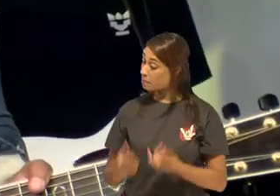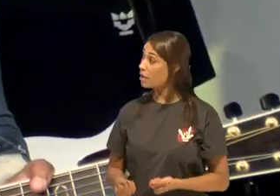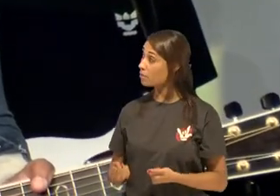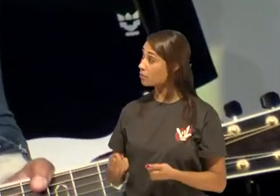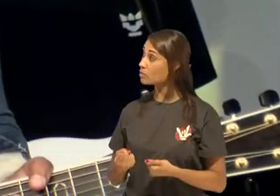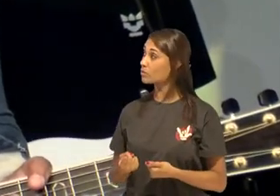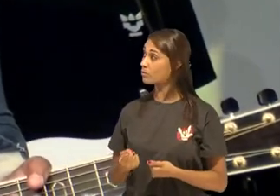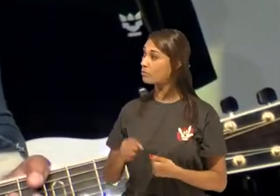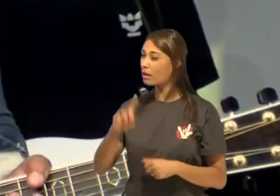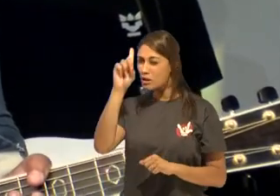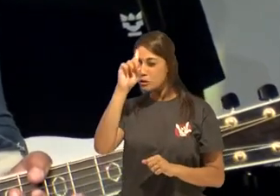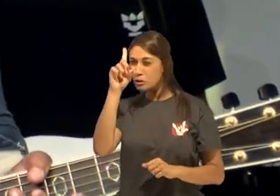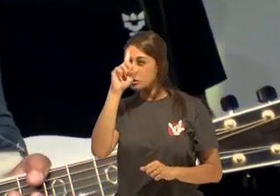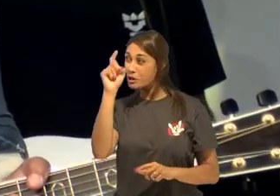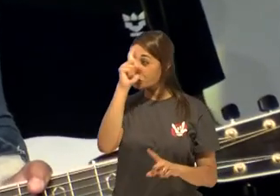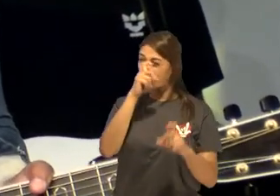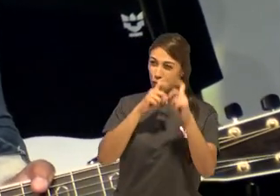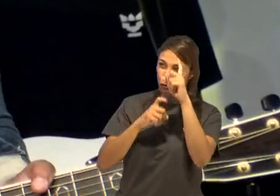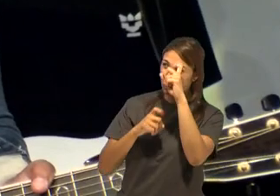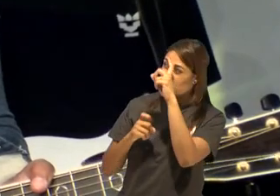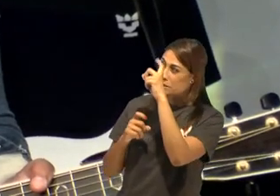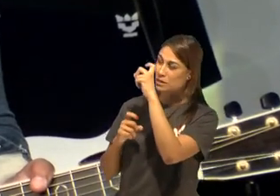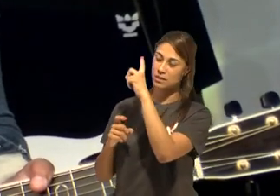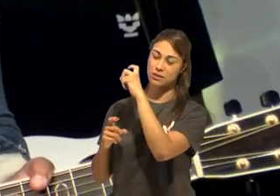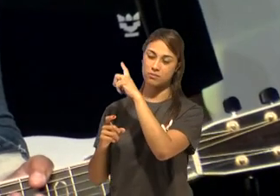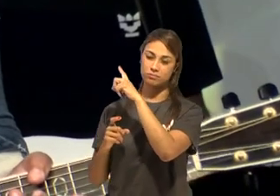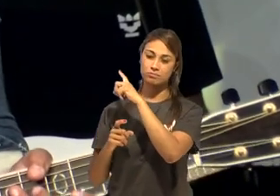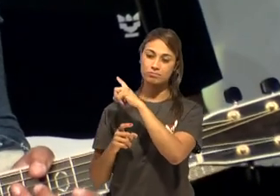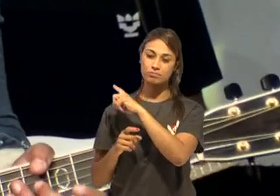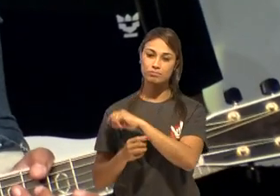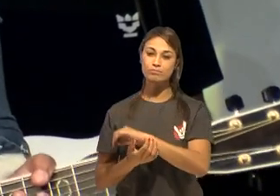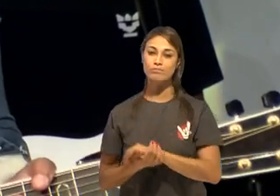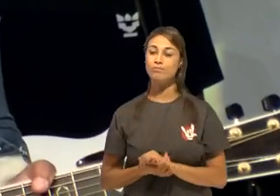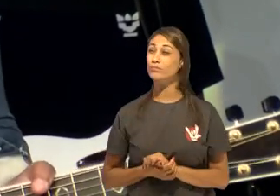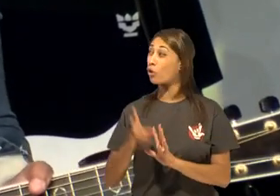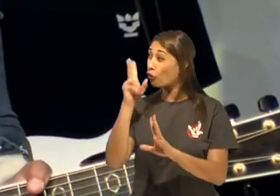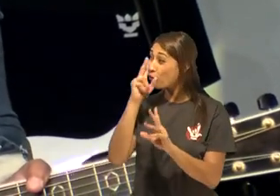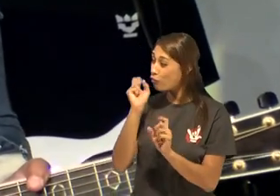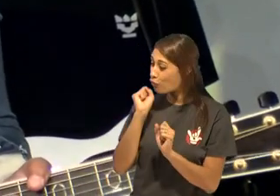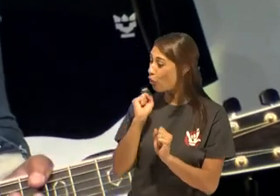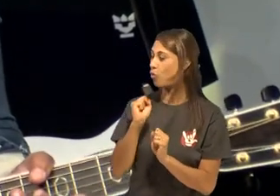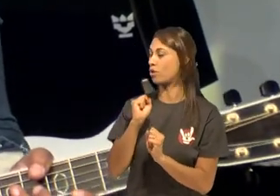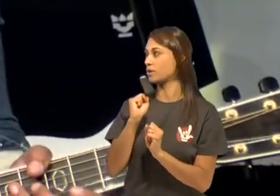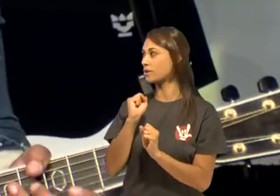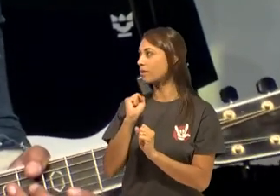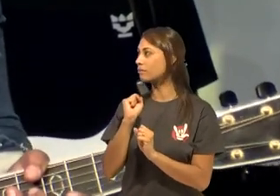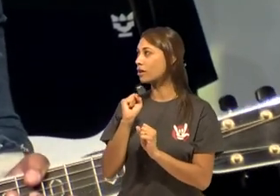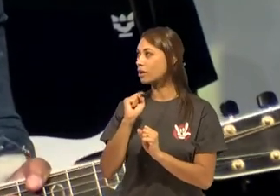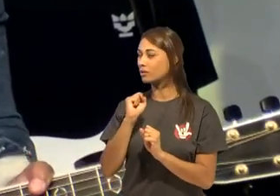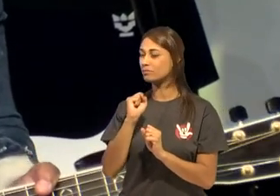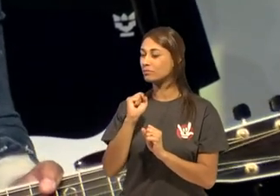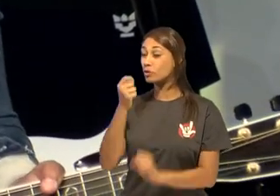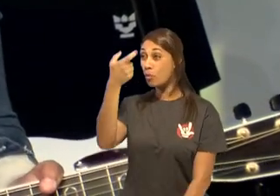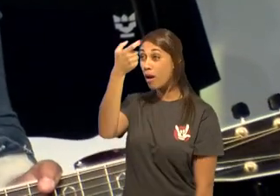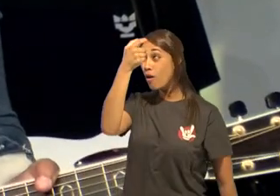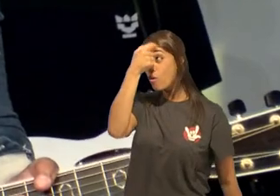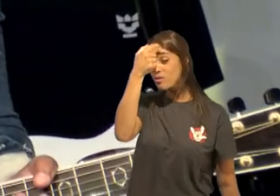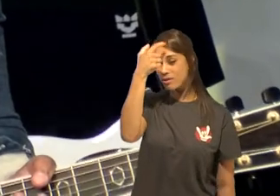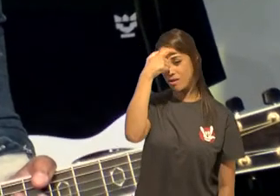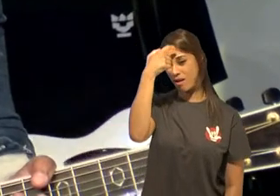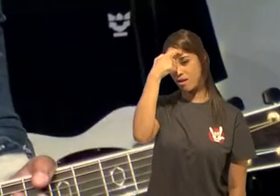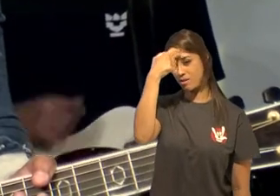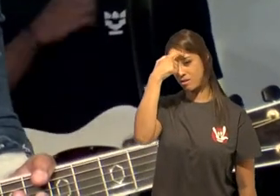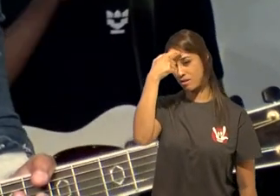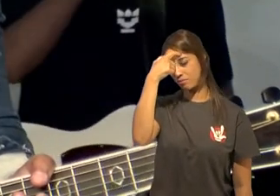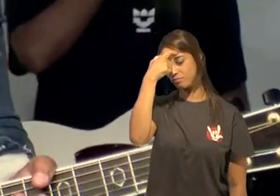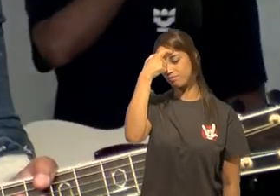interior com ainda mais contundência, com ainda mais força, com ainda mais consciência do que